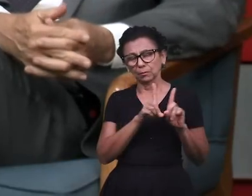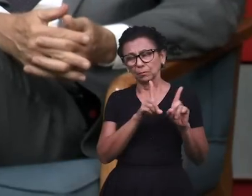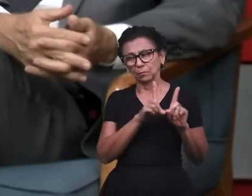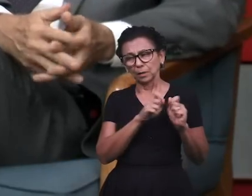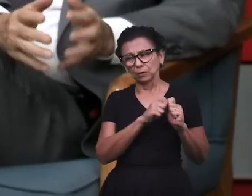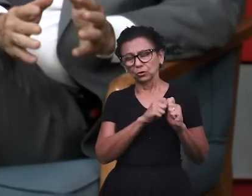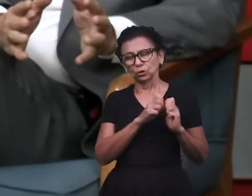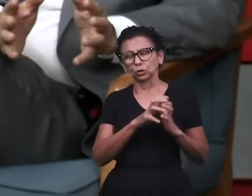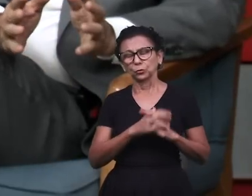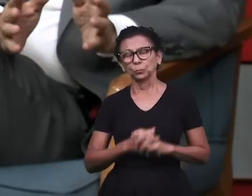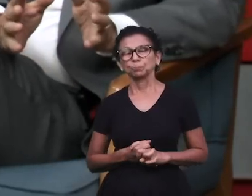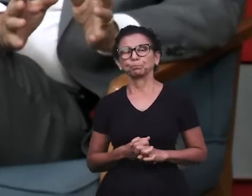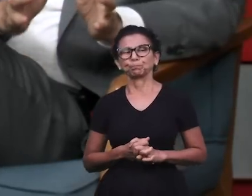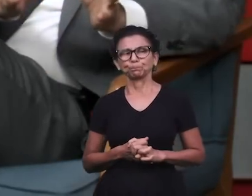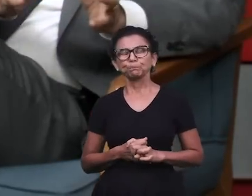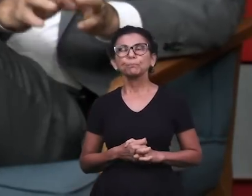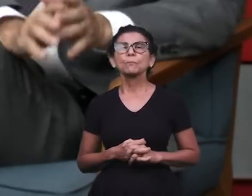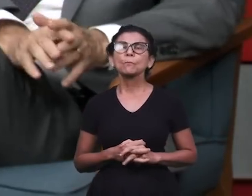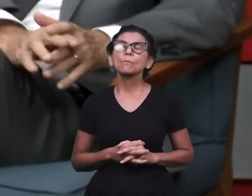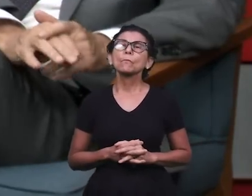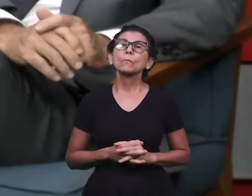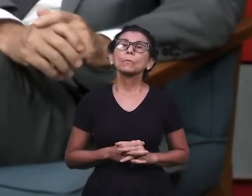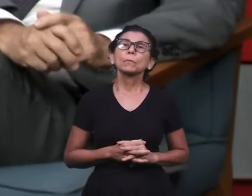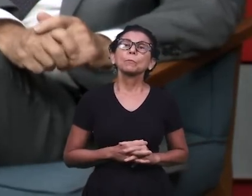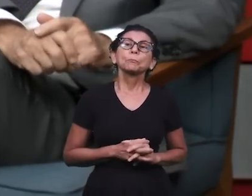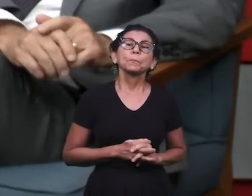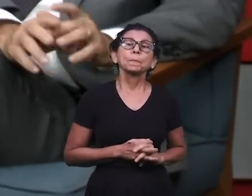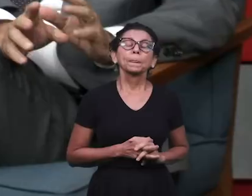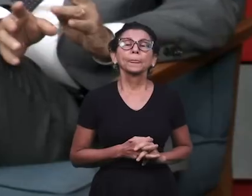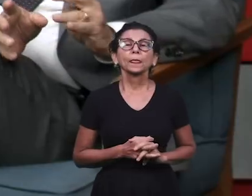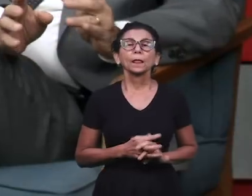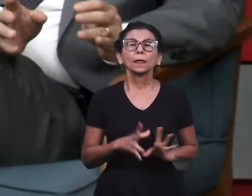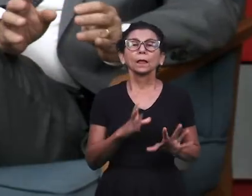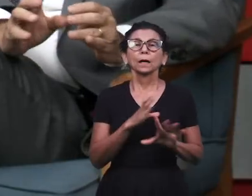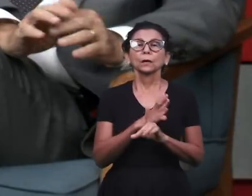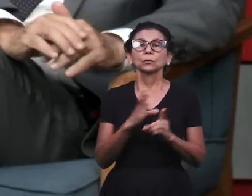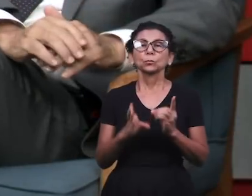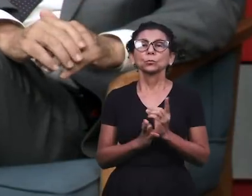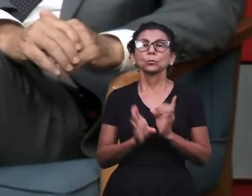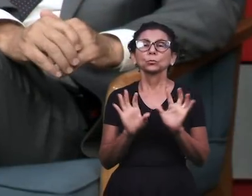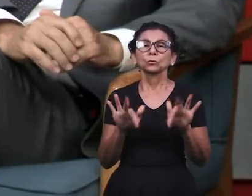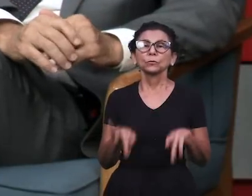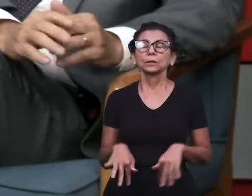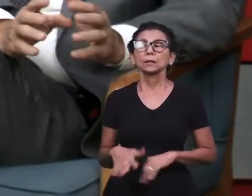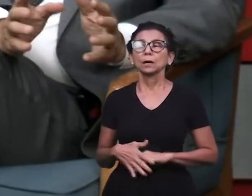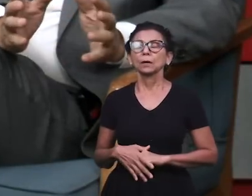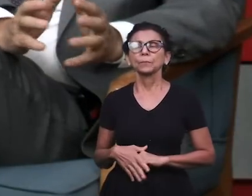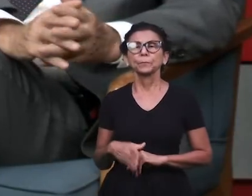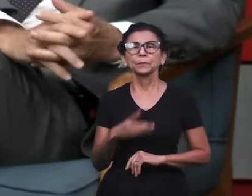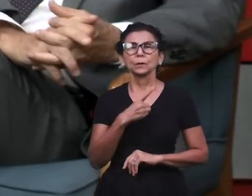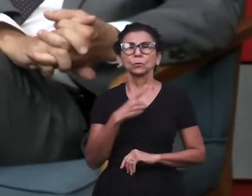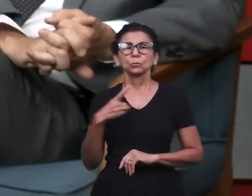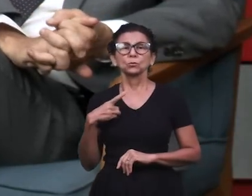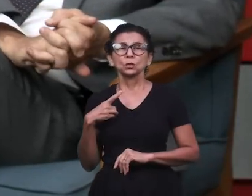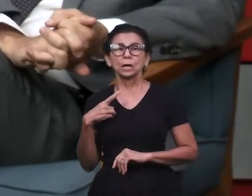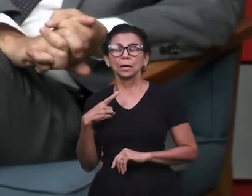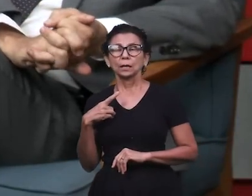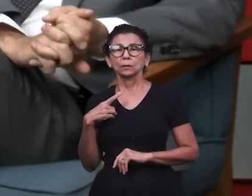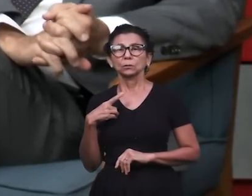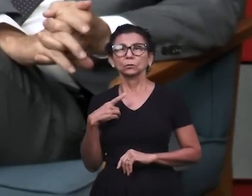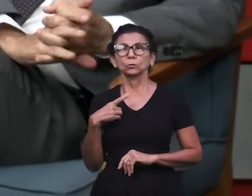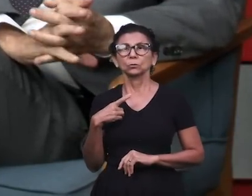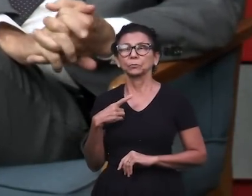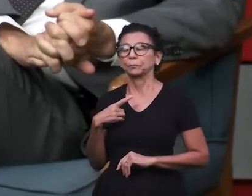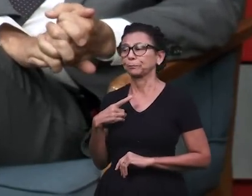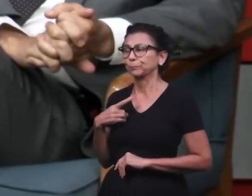E eu botei, no final do culto, o diácono foi conversar comigo e falou: rapaz, aquele homem é um homem